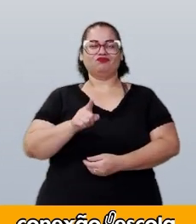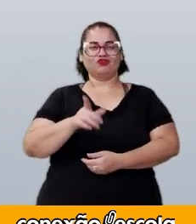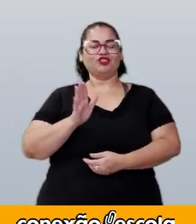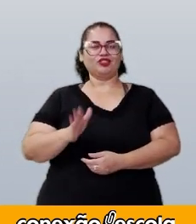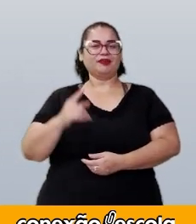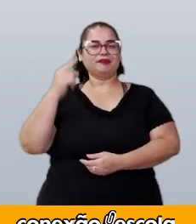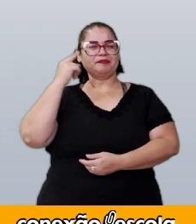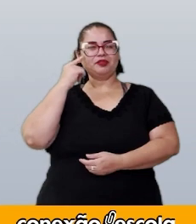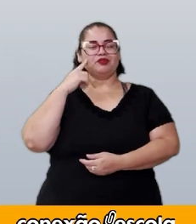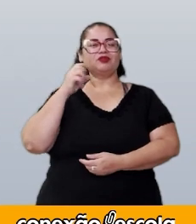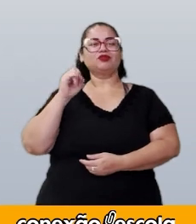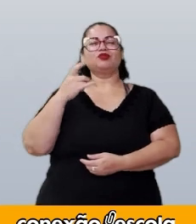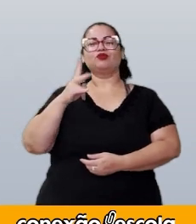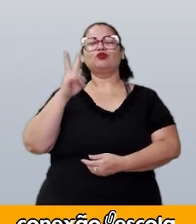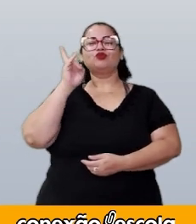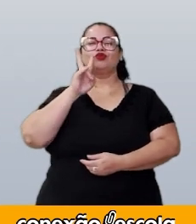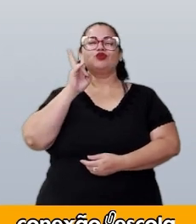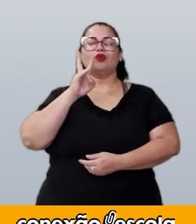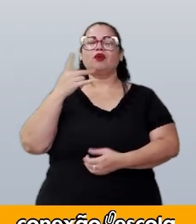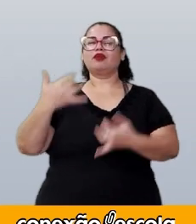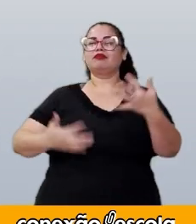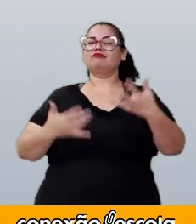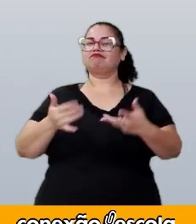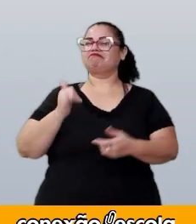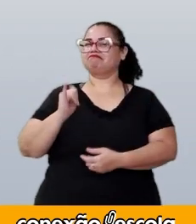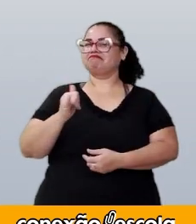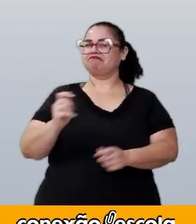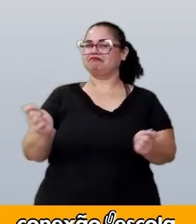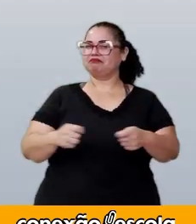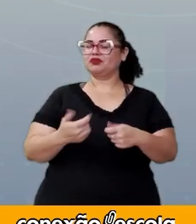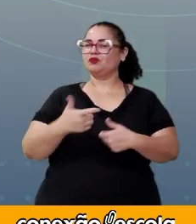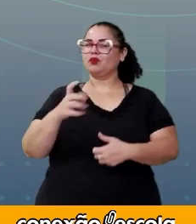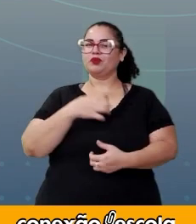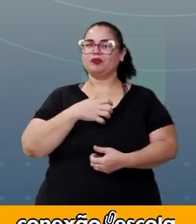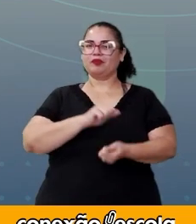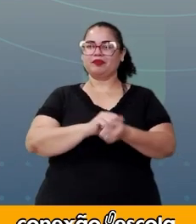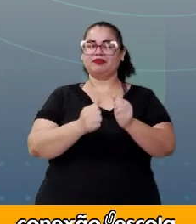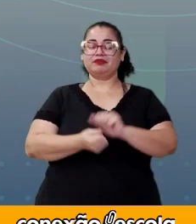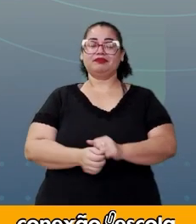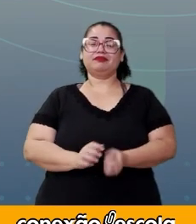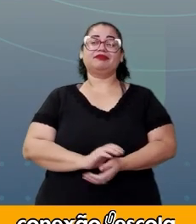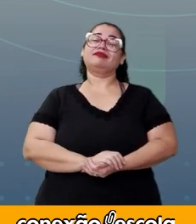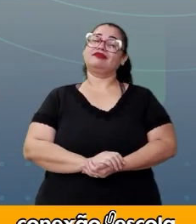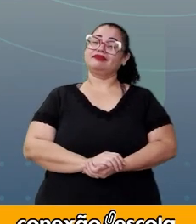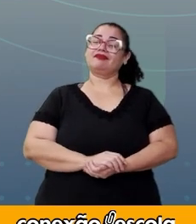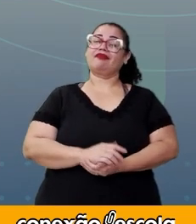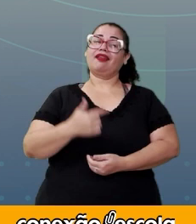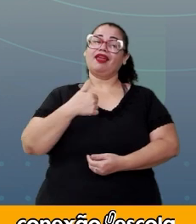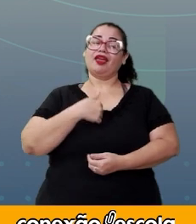já se perguntou se uma história poderia ser contada de outra forma? Eu poderia